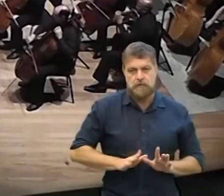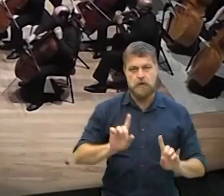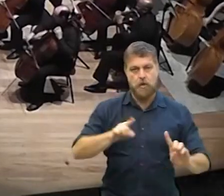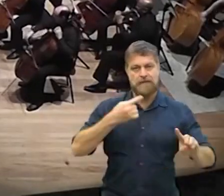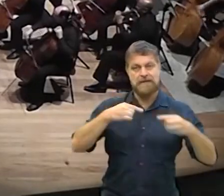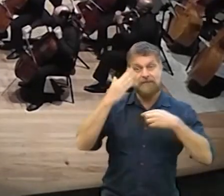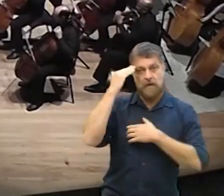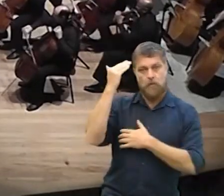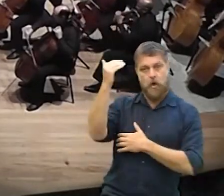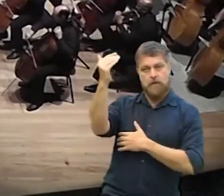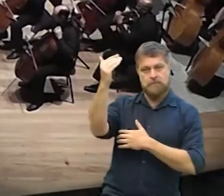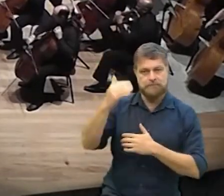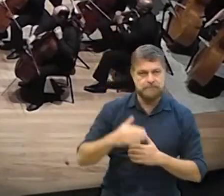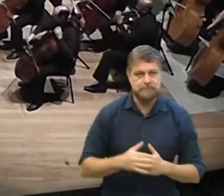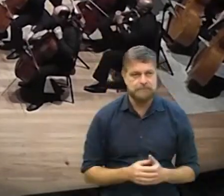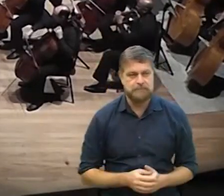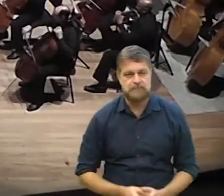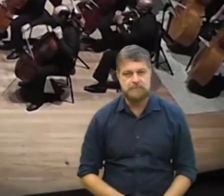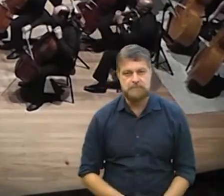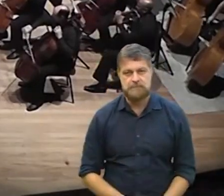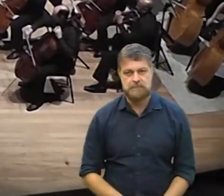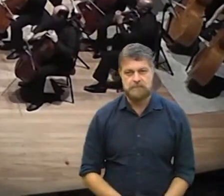campineiro.